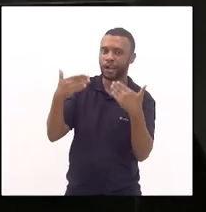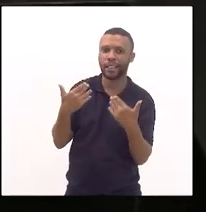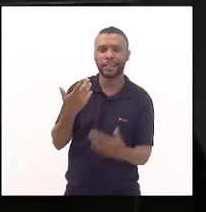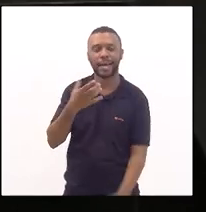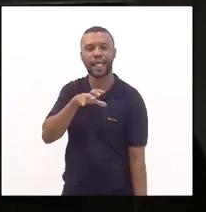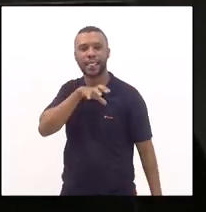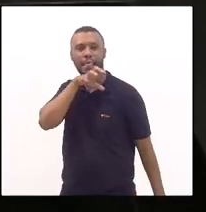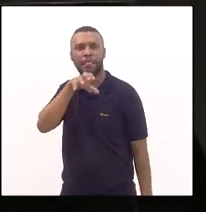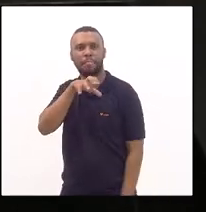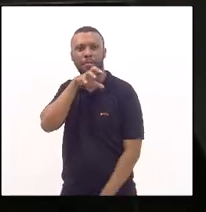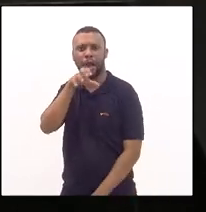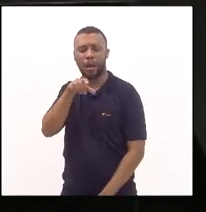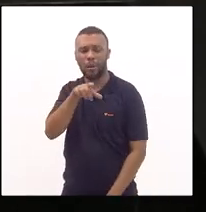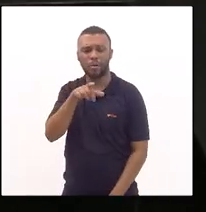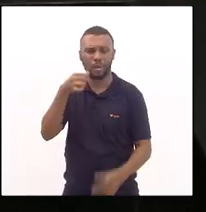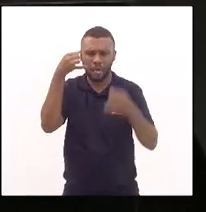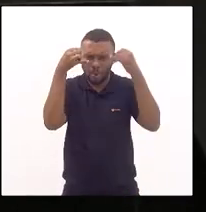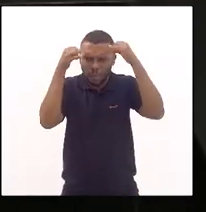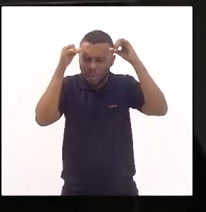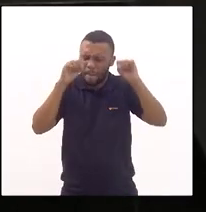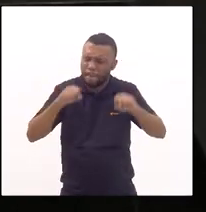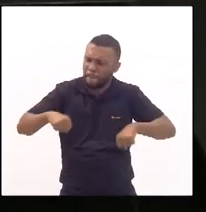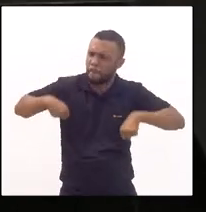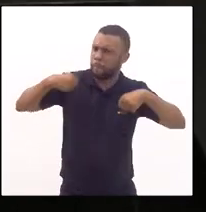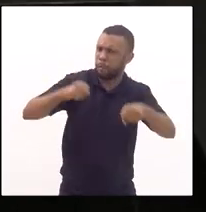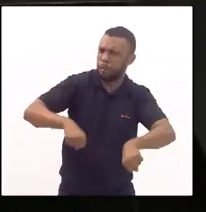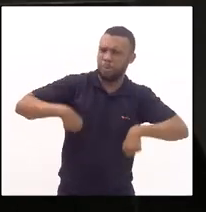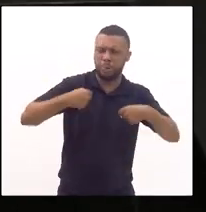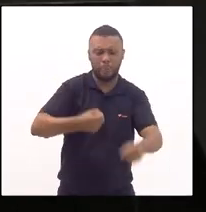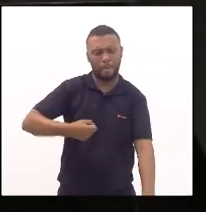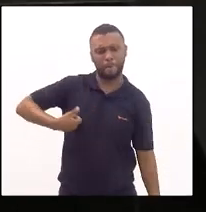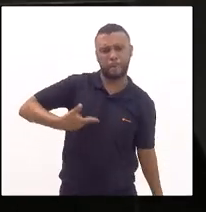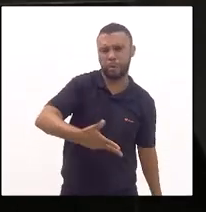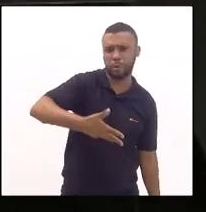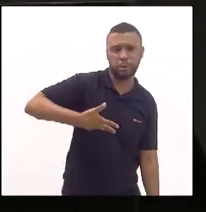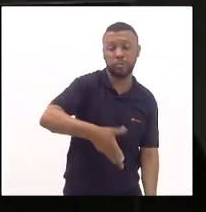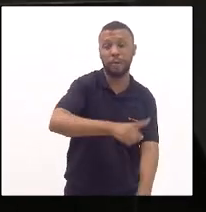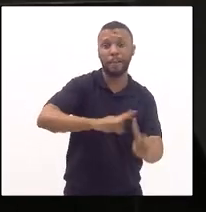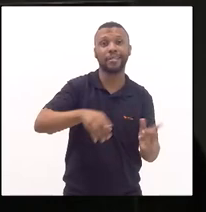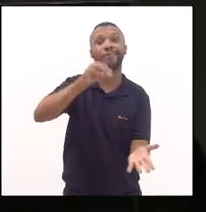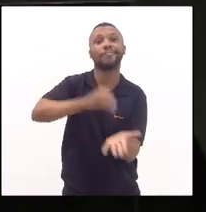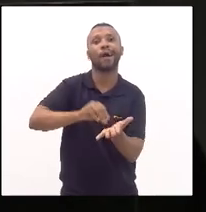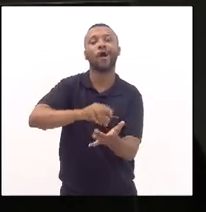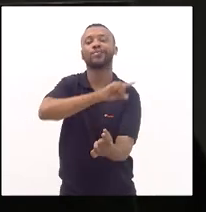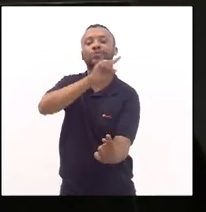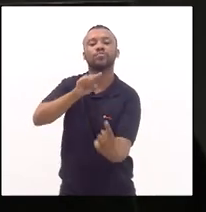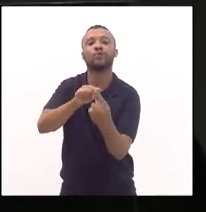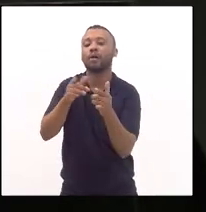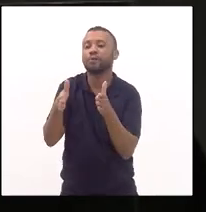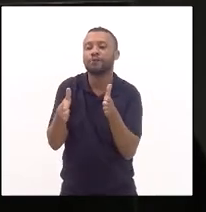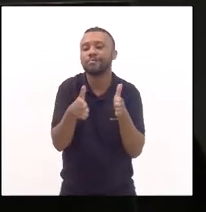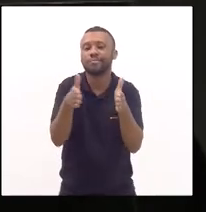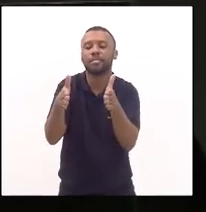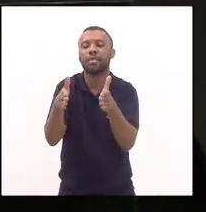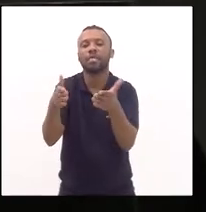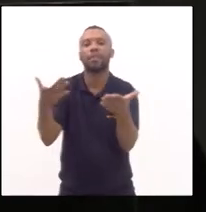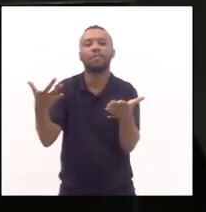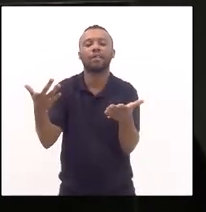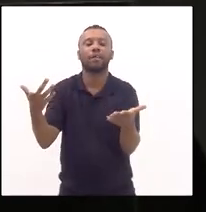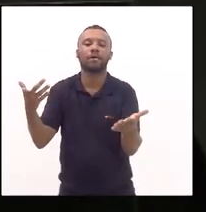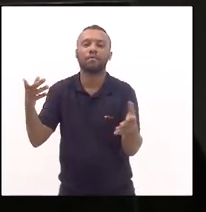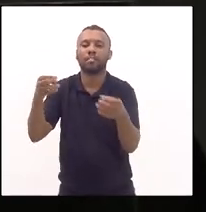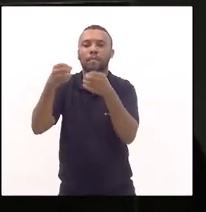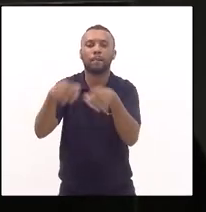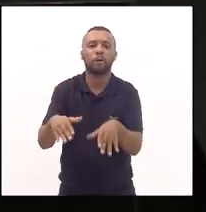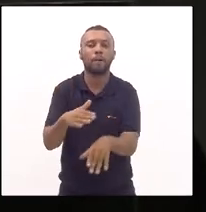com grande potencial de velocidade, mas que, por conta da falta de direção, acabou, não